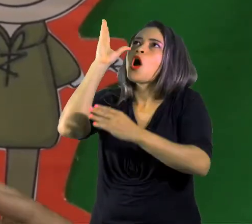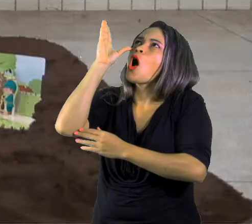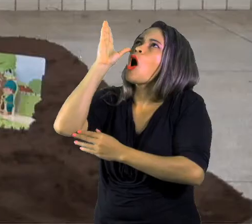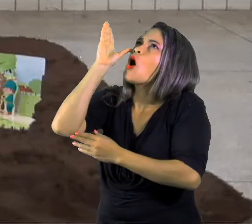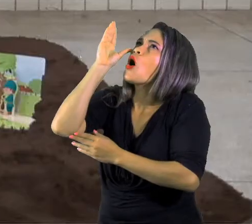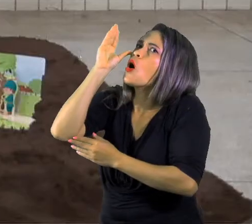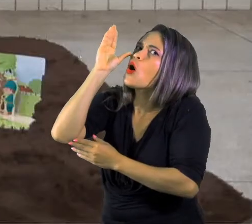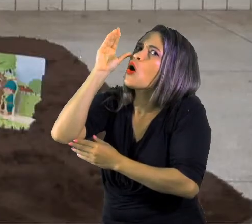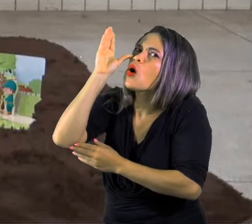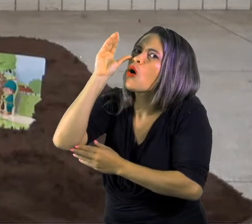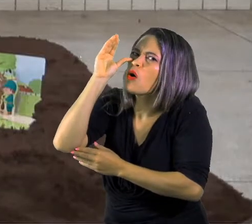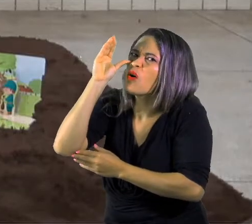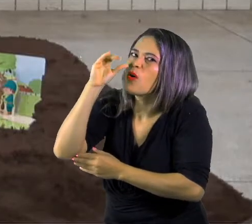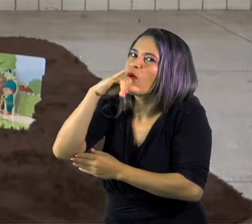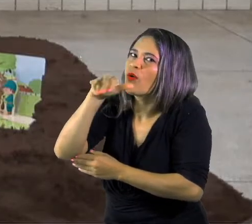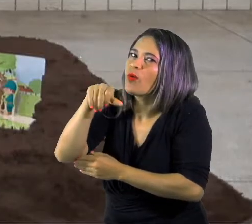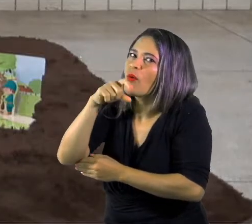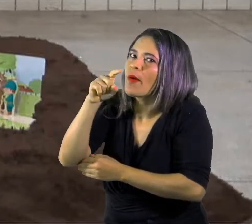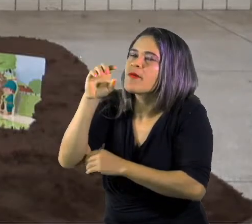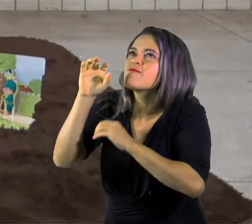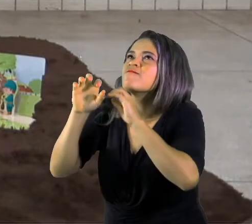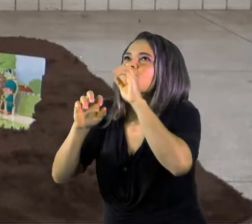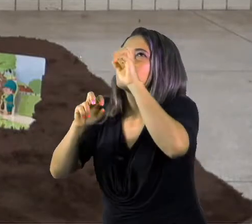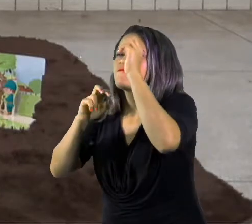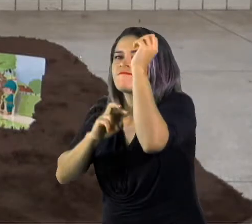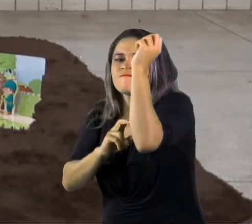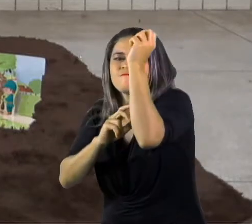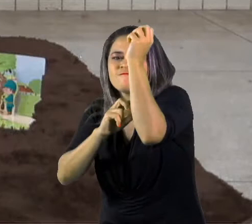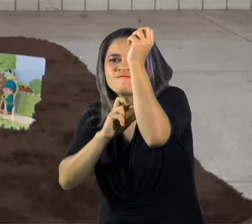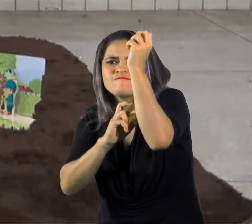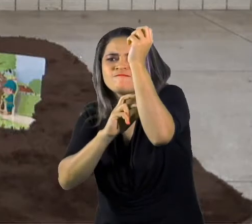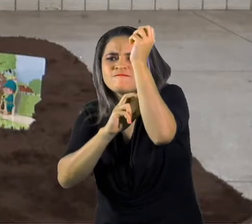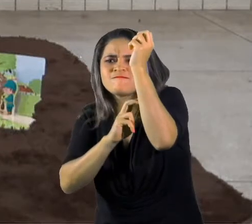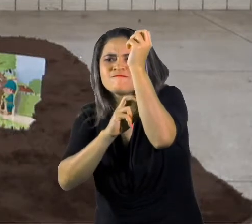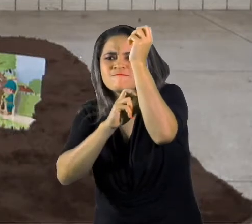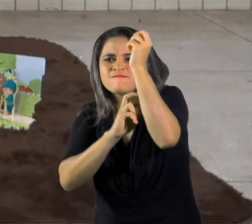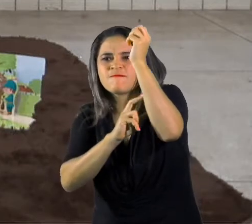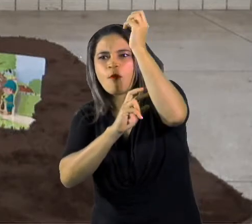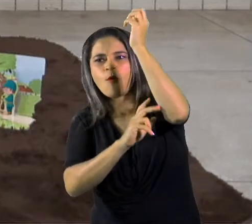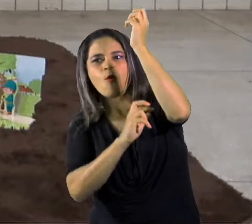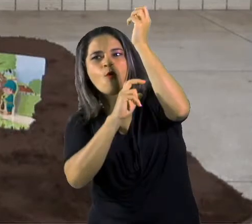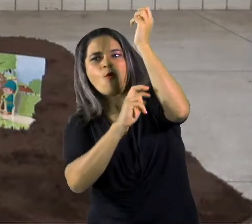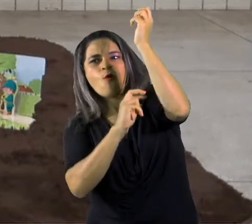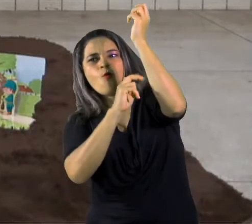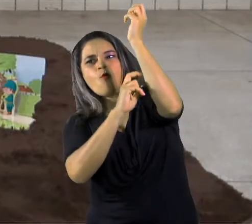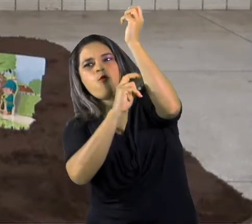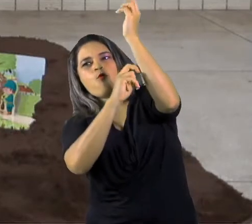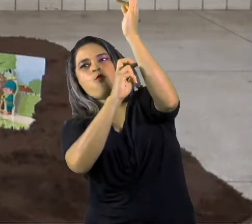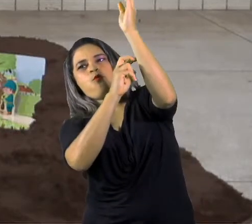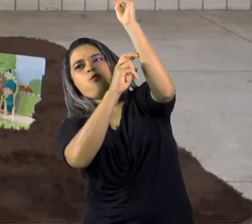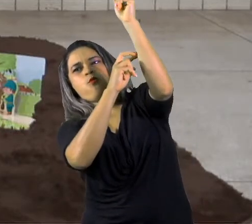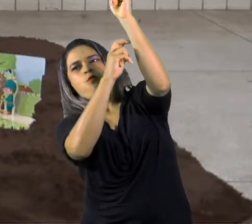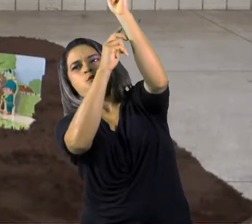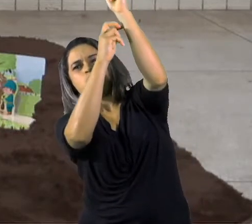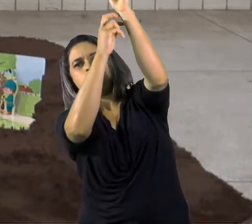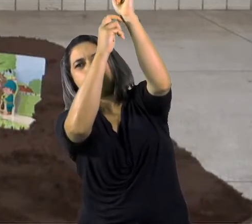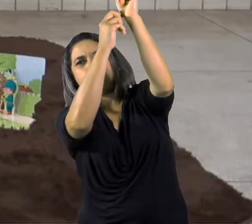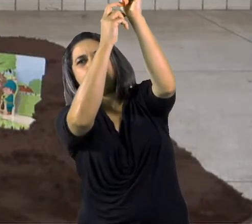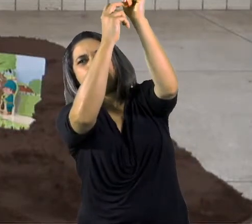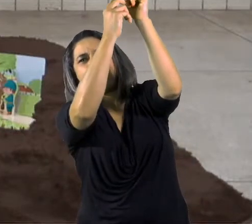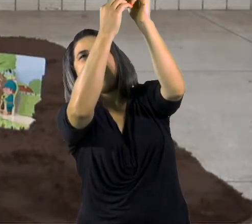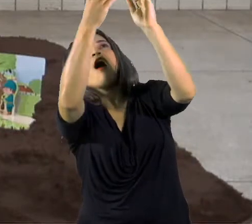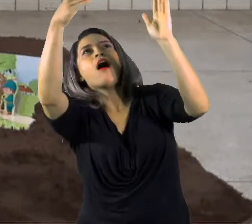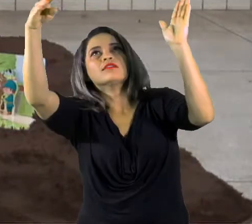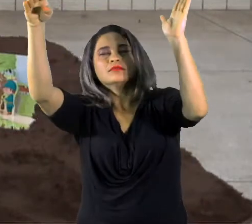João resolveu subir pelo pé de feijão para ver o que tinha lá em cima. Chegando